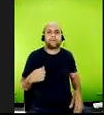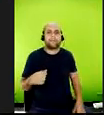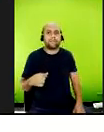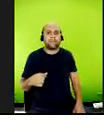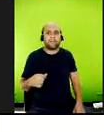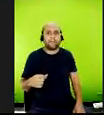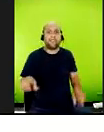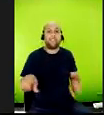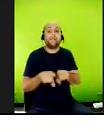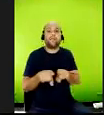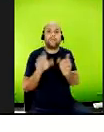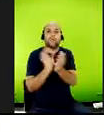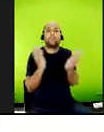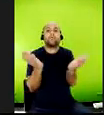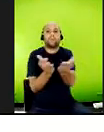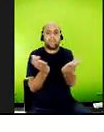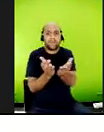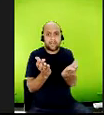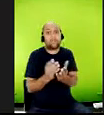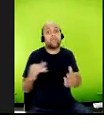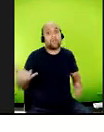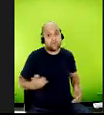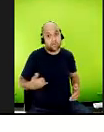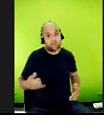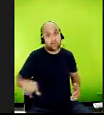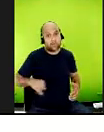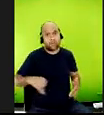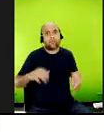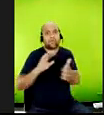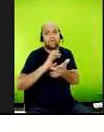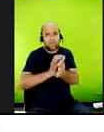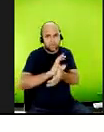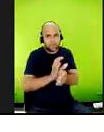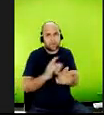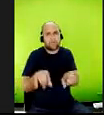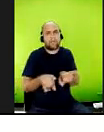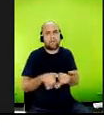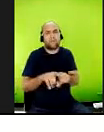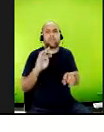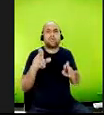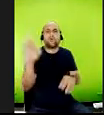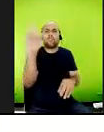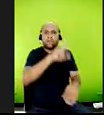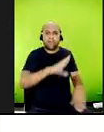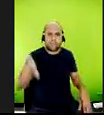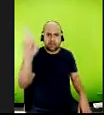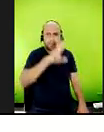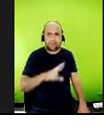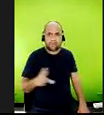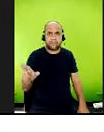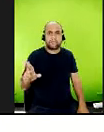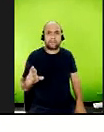evangélica que sofre também muito preconceito né por várias críticas que são feitas e todas as religiões estão embaixo muito forte o